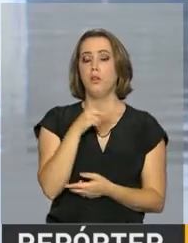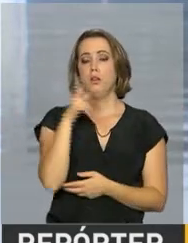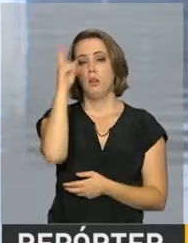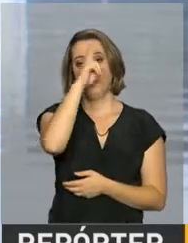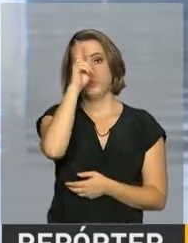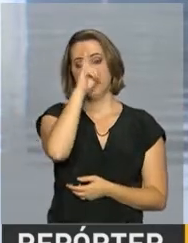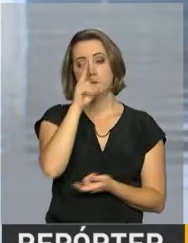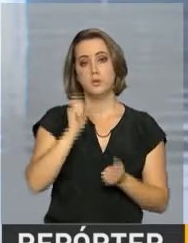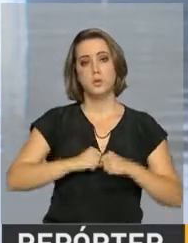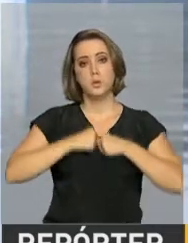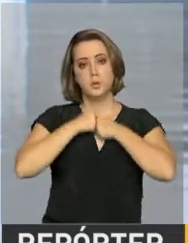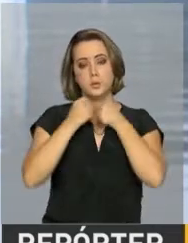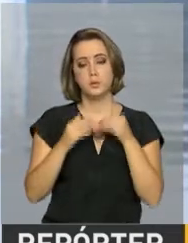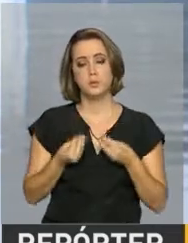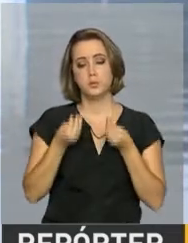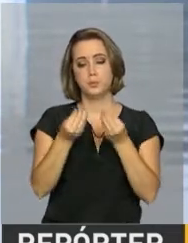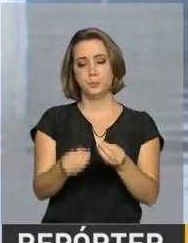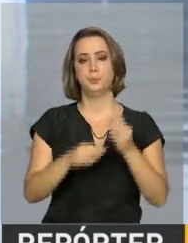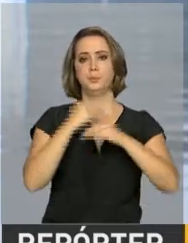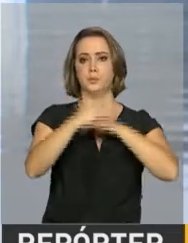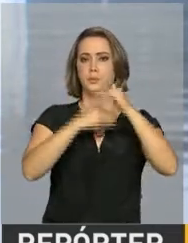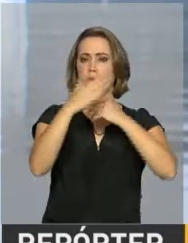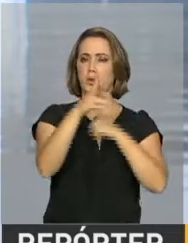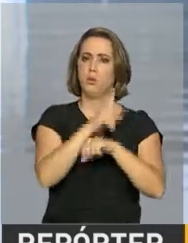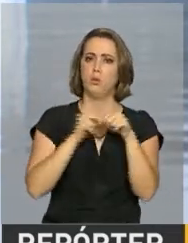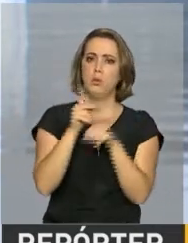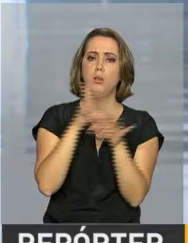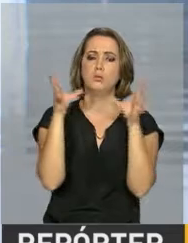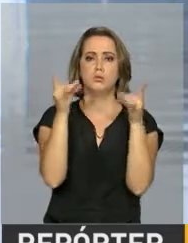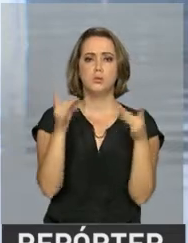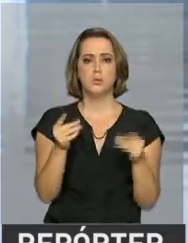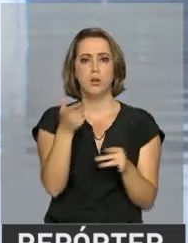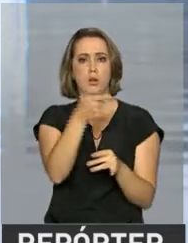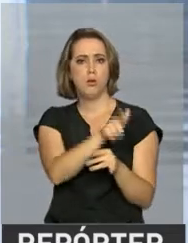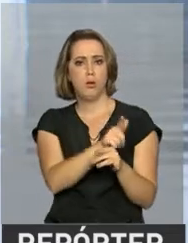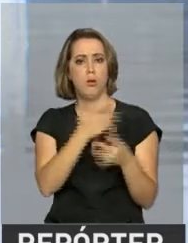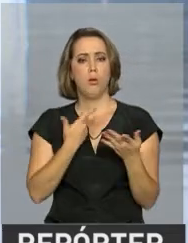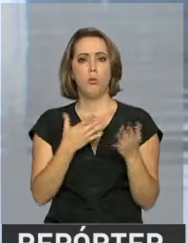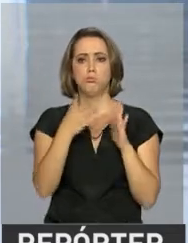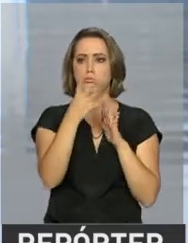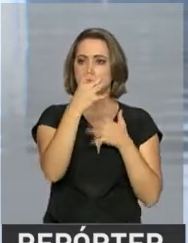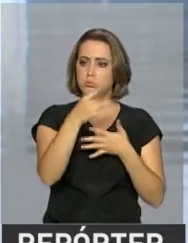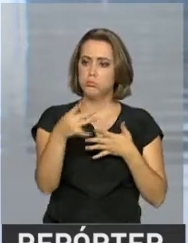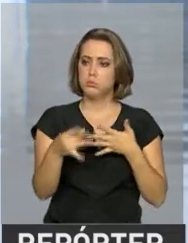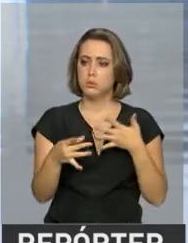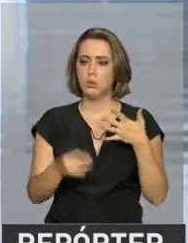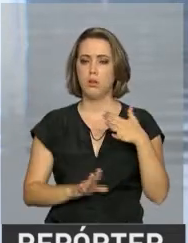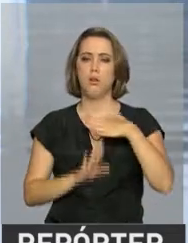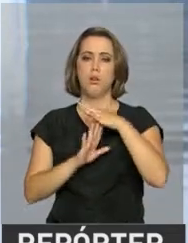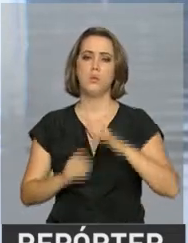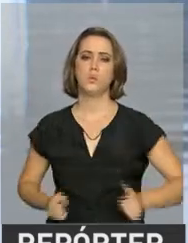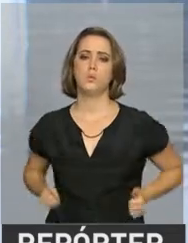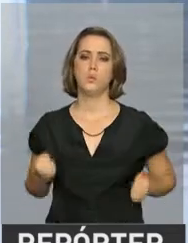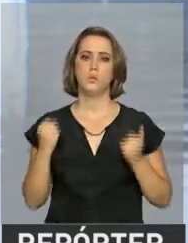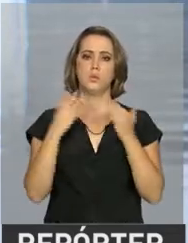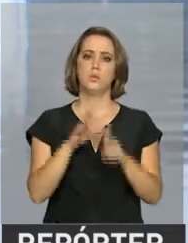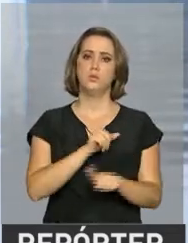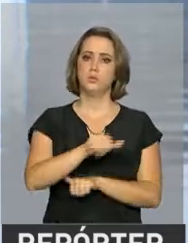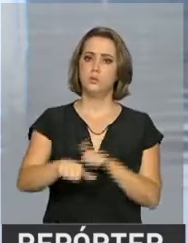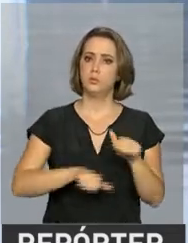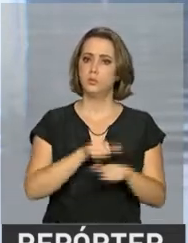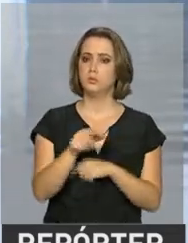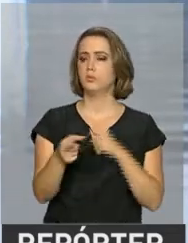garantir o crescimento do país e citou outras medidas como limite para os gastos públicos as mudanças na administração